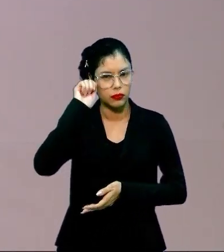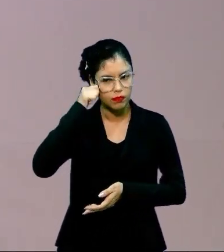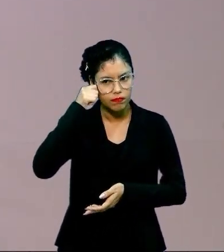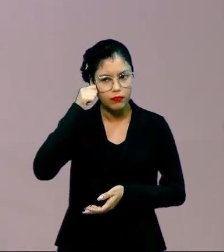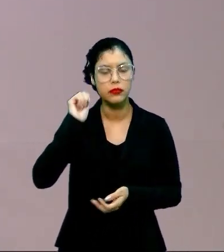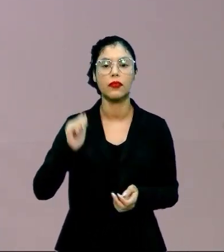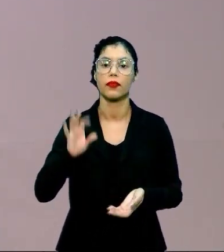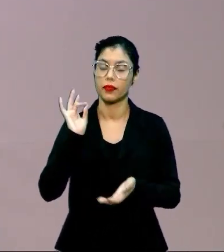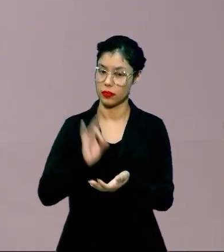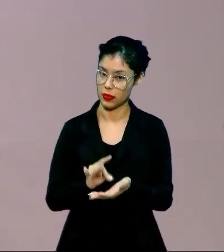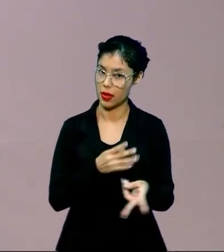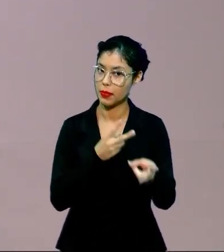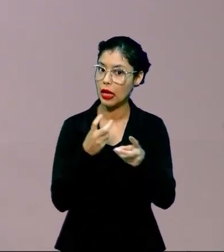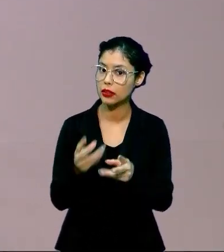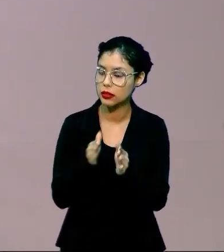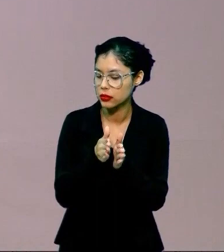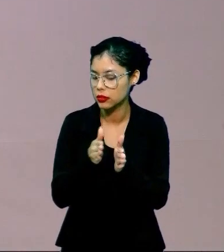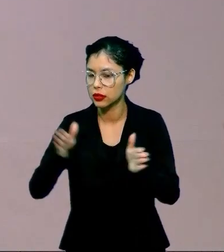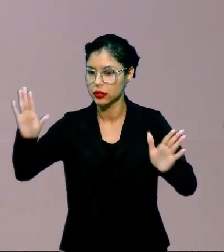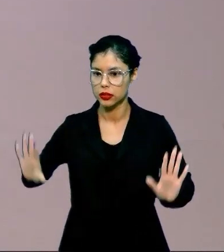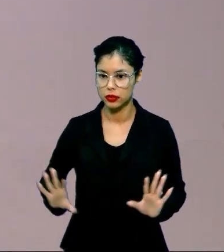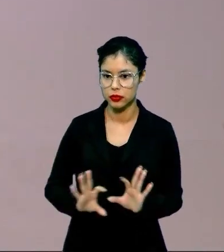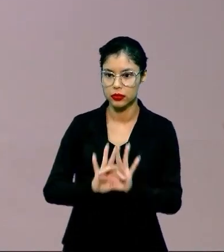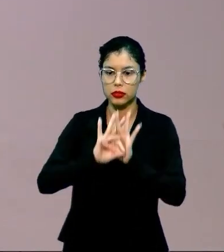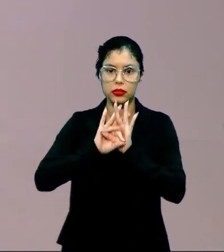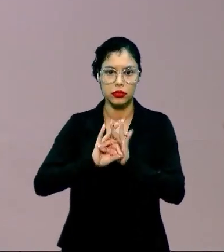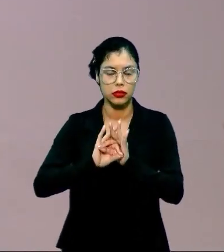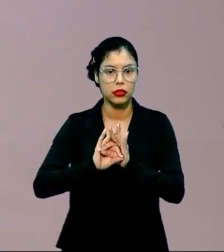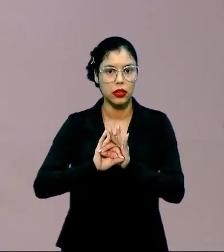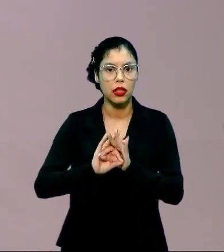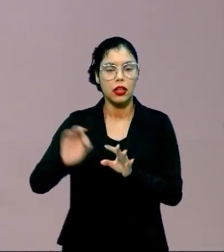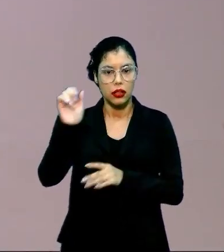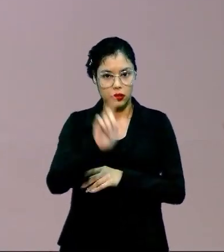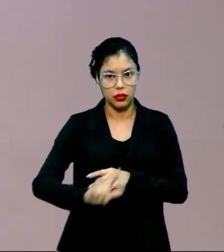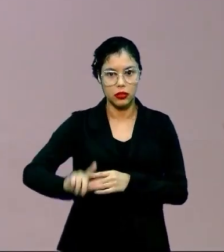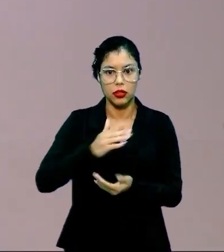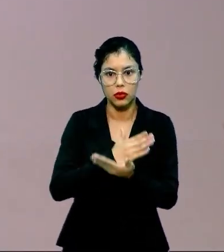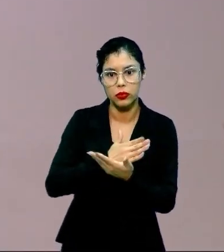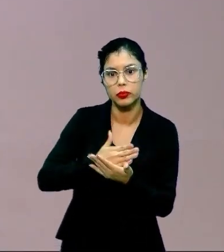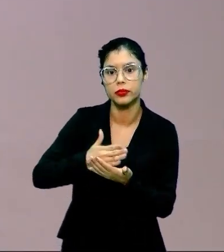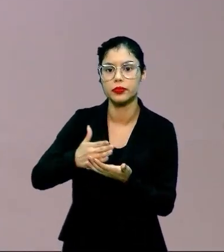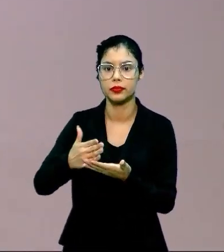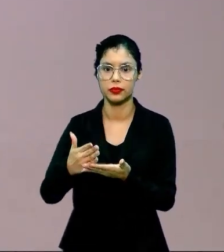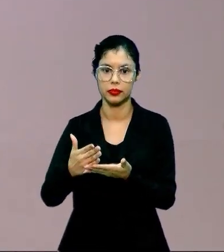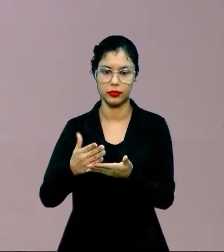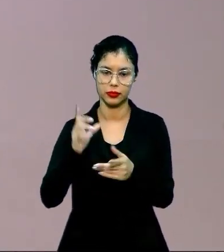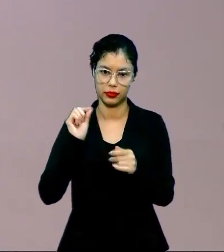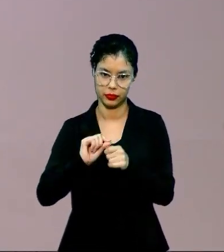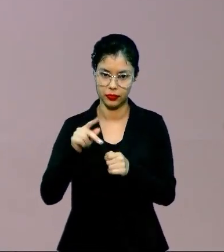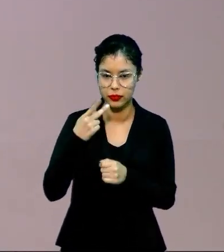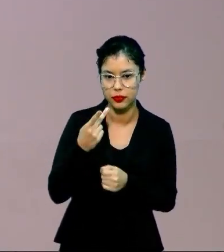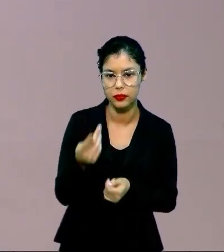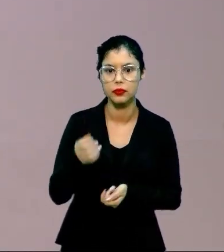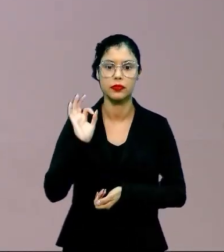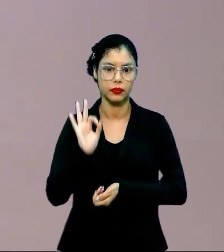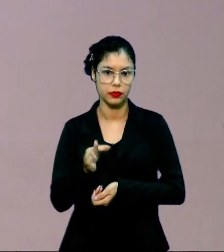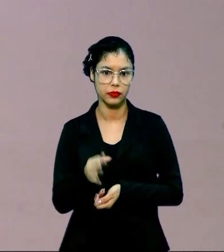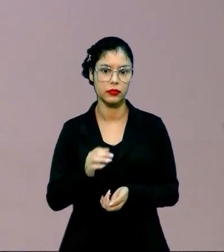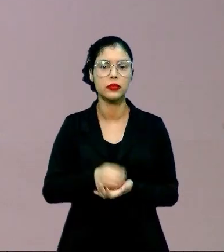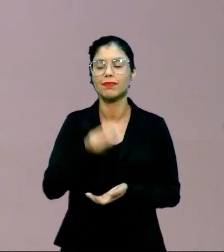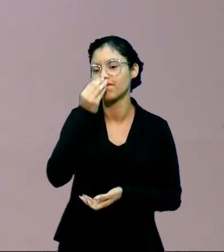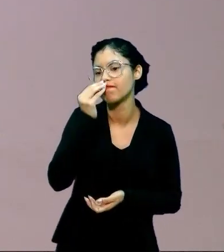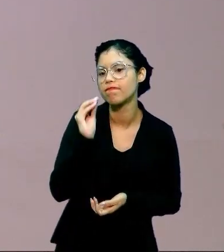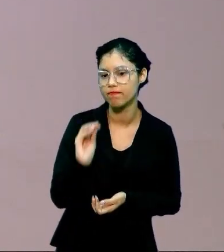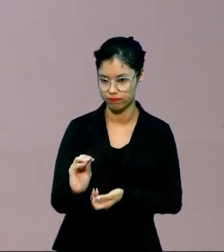Então, obviamente, a gente percebe essa vinculação. Então, a literatura ela começa sim, ela fala sim da questão da